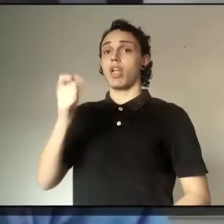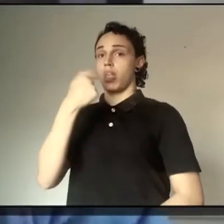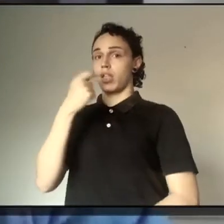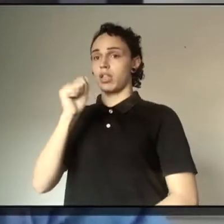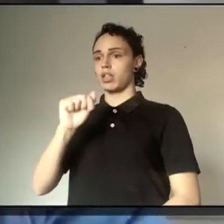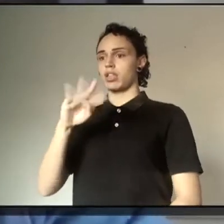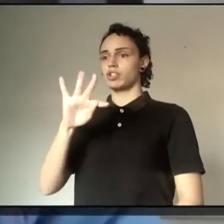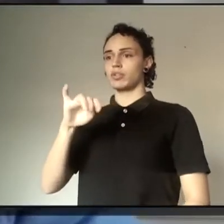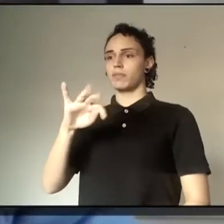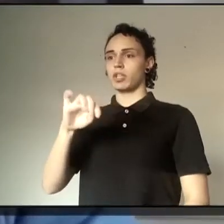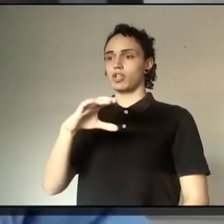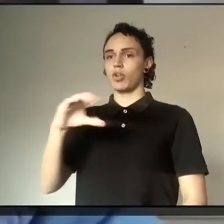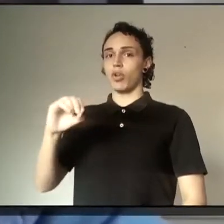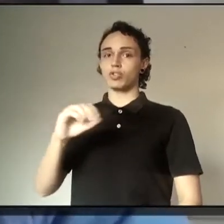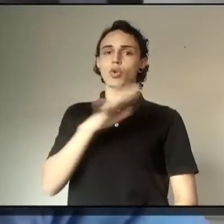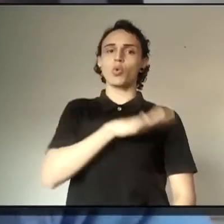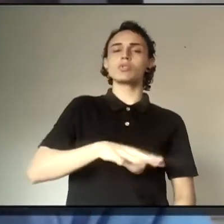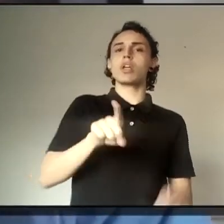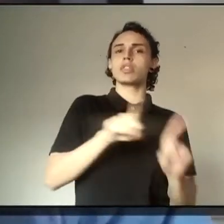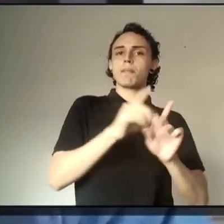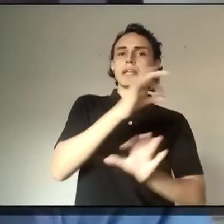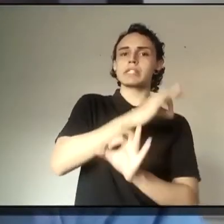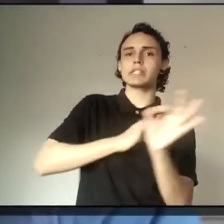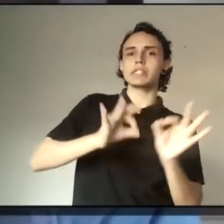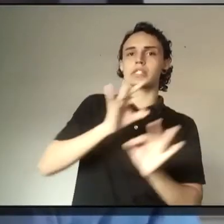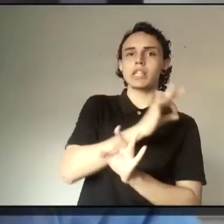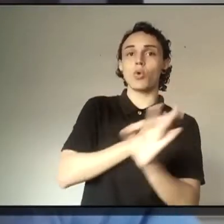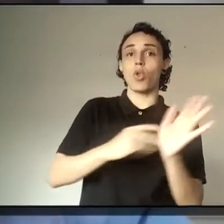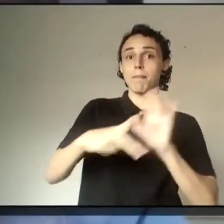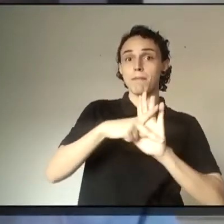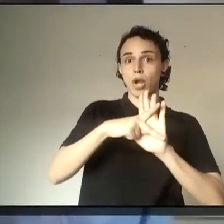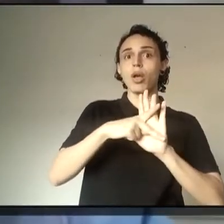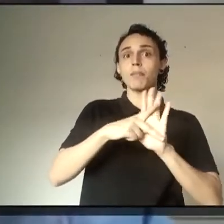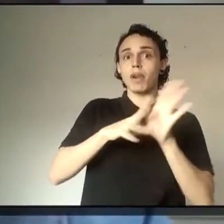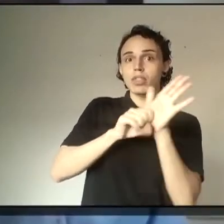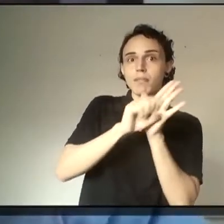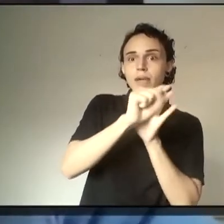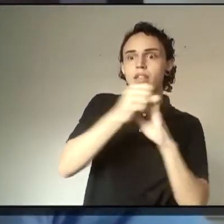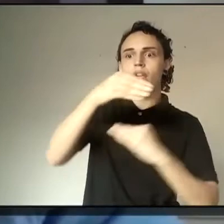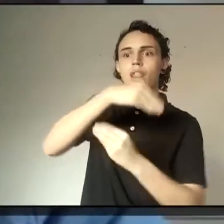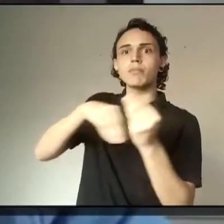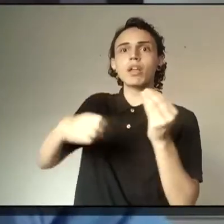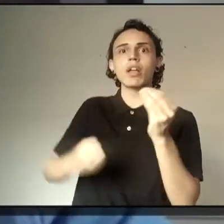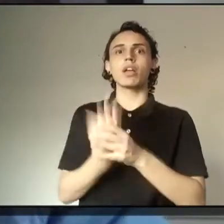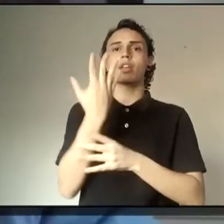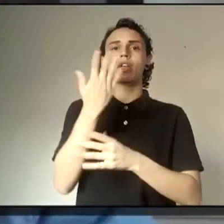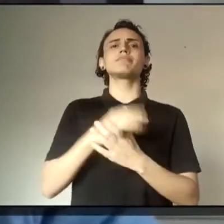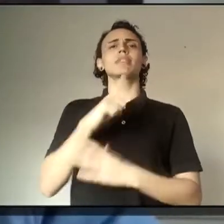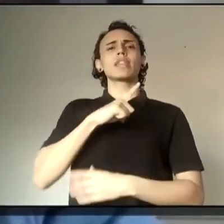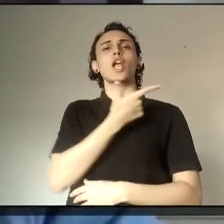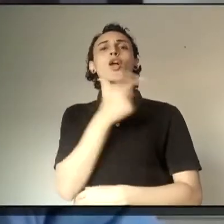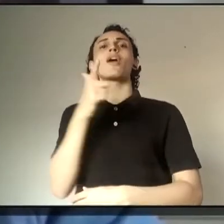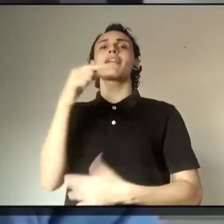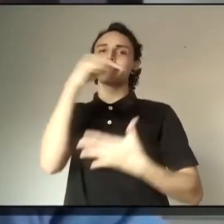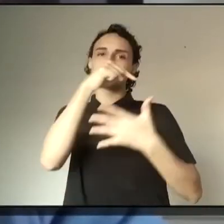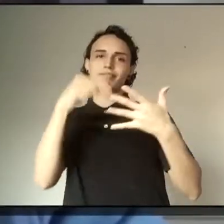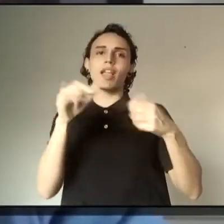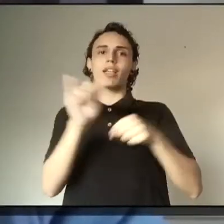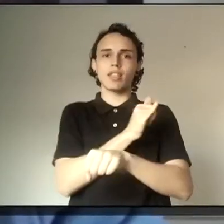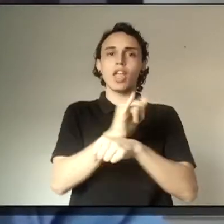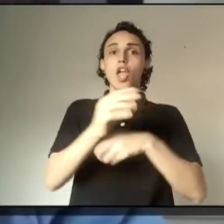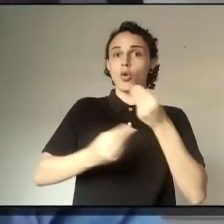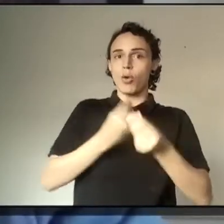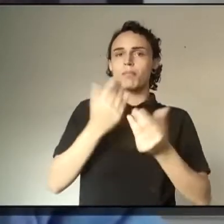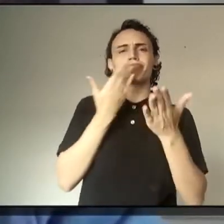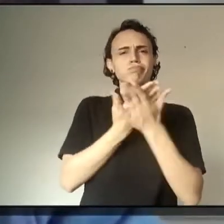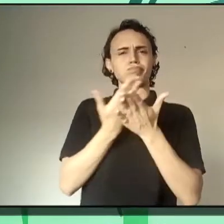que juntem tanto o antibiótico quanto um anticorpo contra a resistência. Então, tem essas outras alternativas que estão